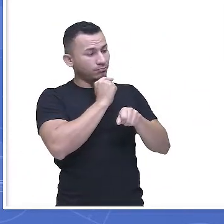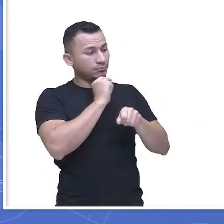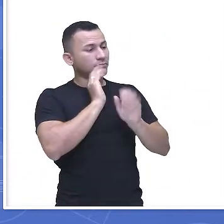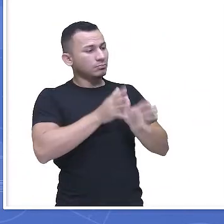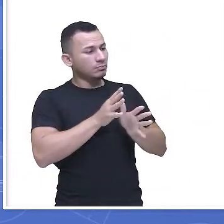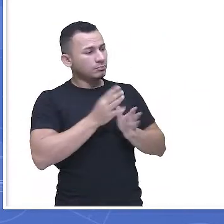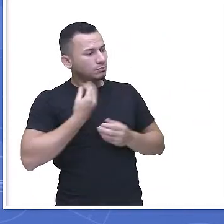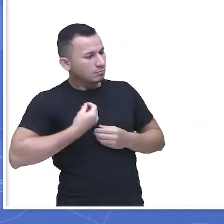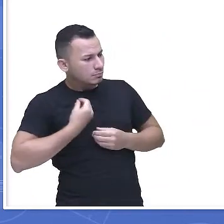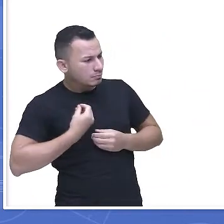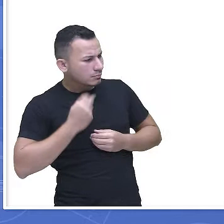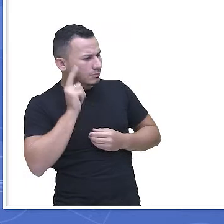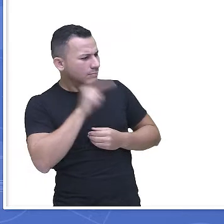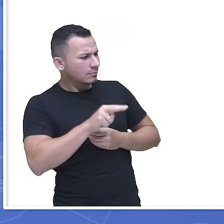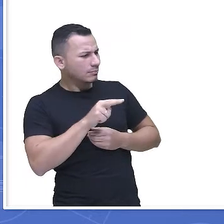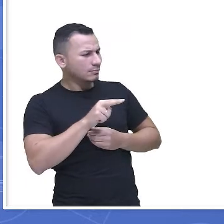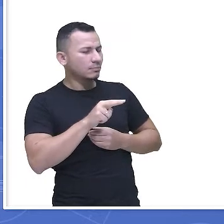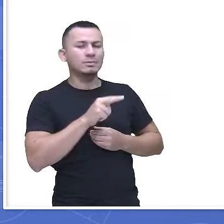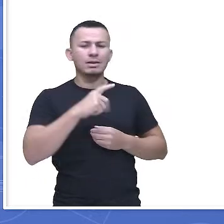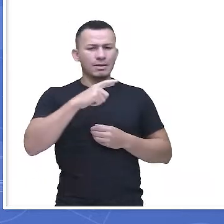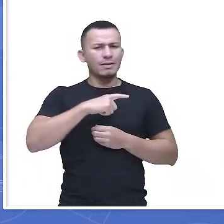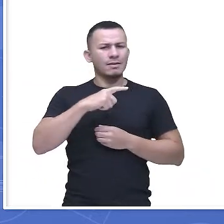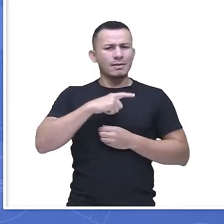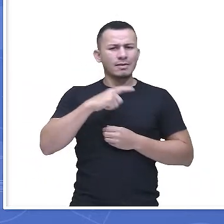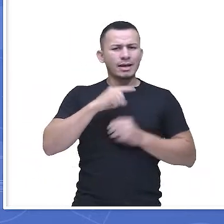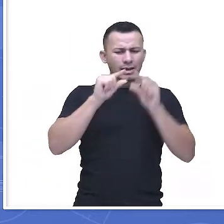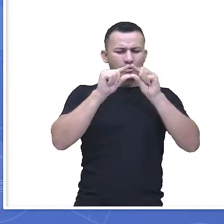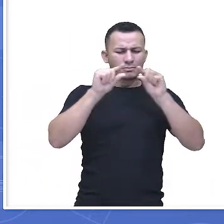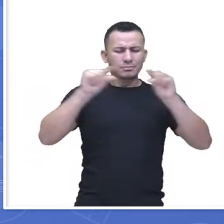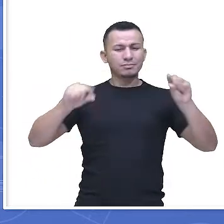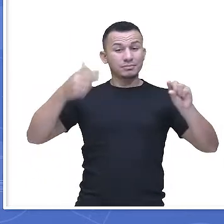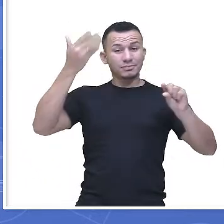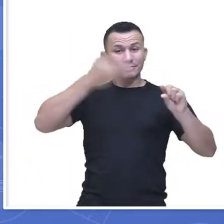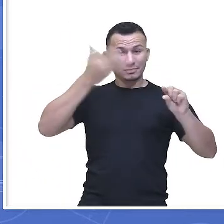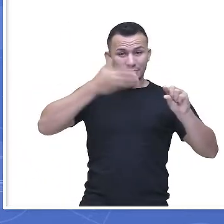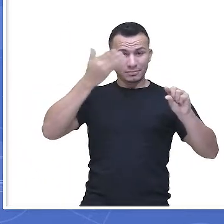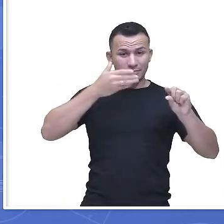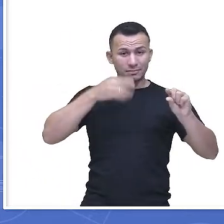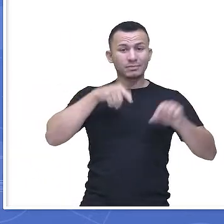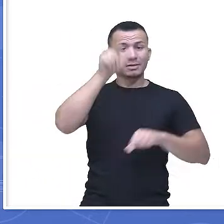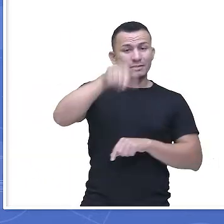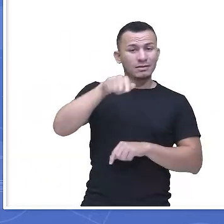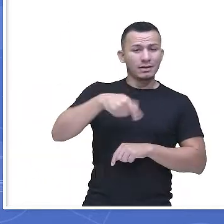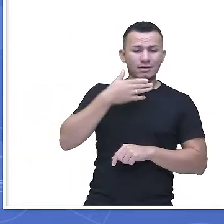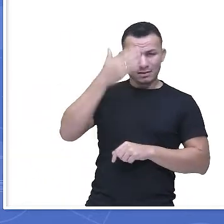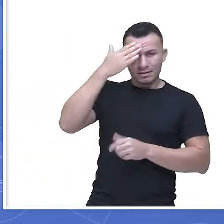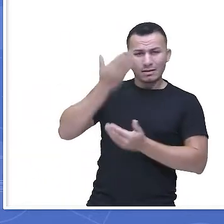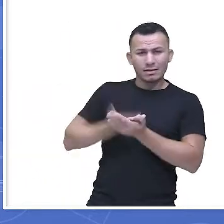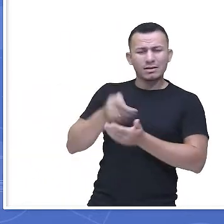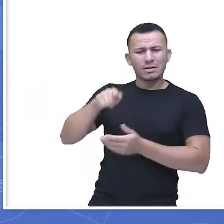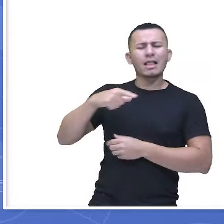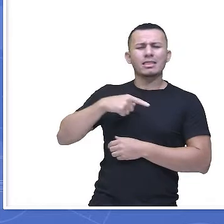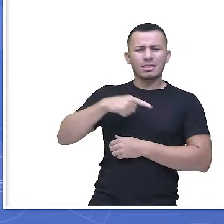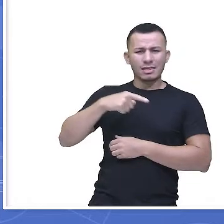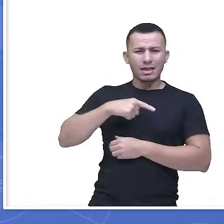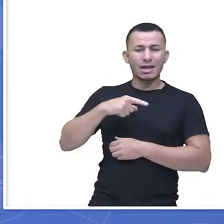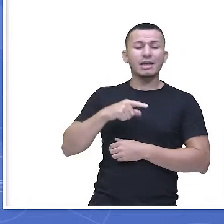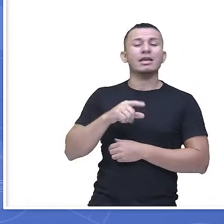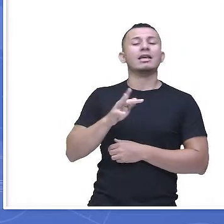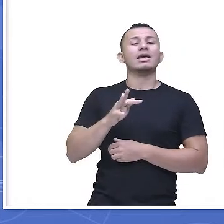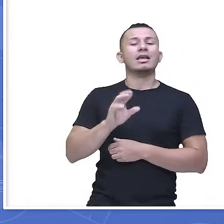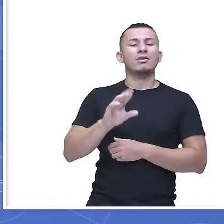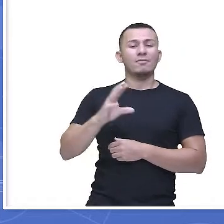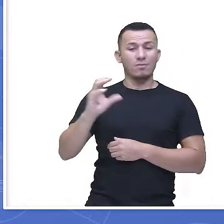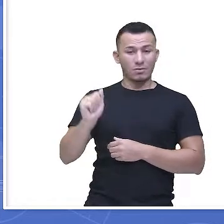assim depois ele viu que existiam micro-organismos. Então ele achou que existia uma força vital. Olha